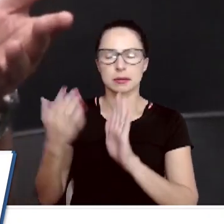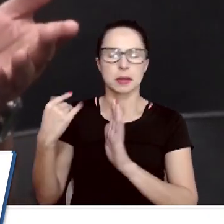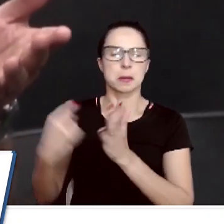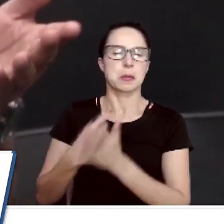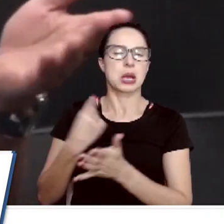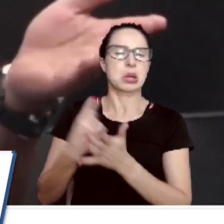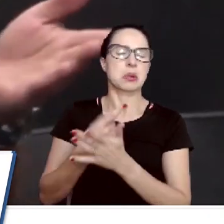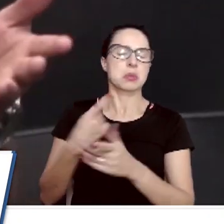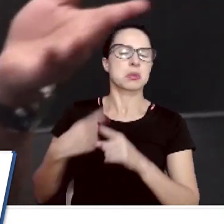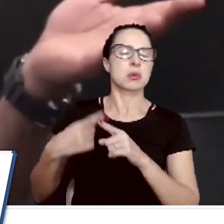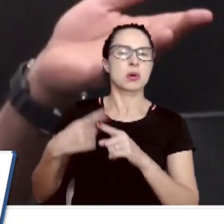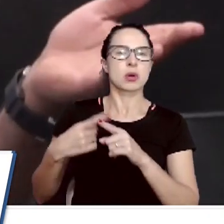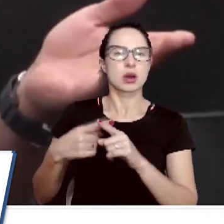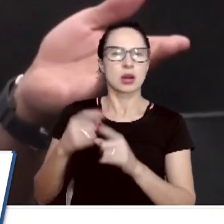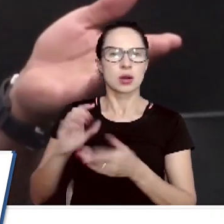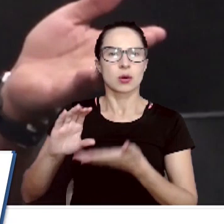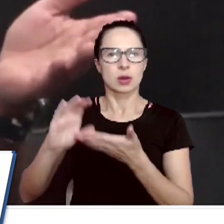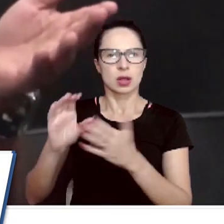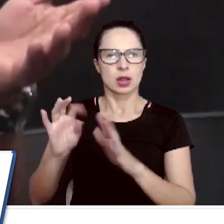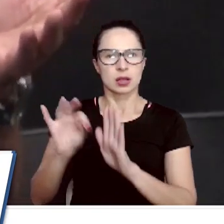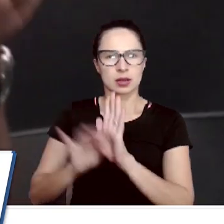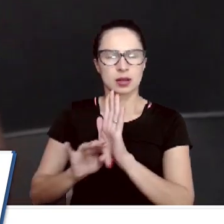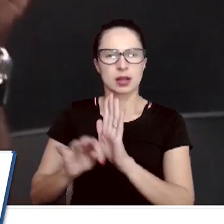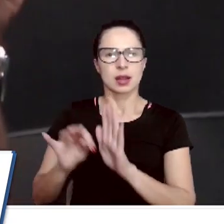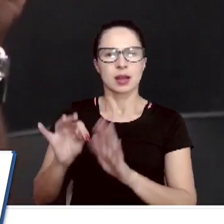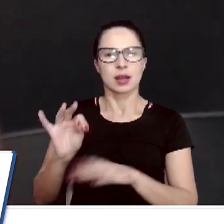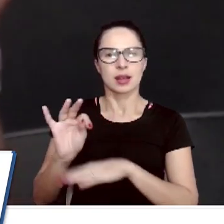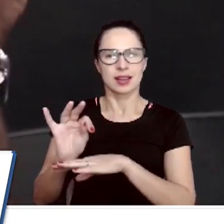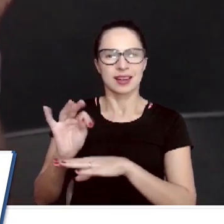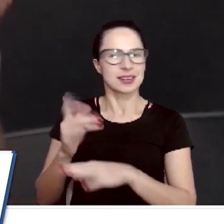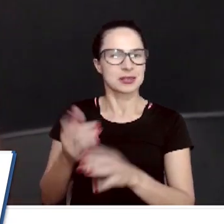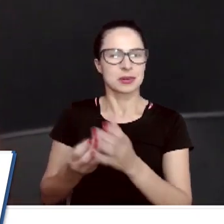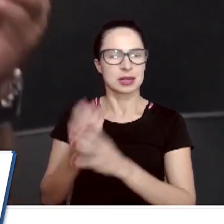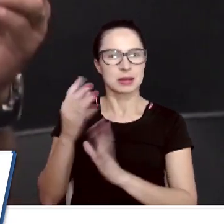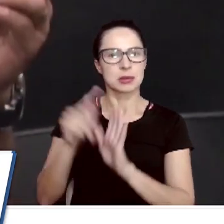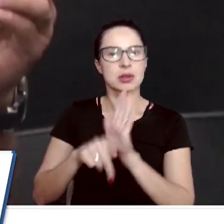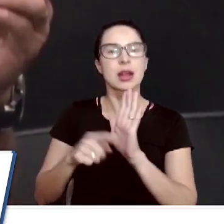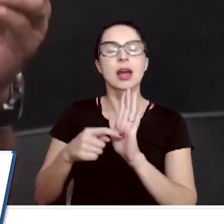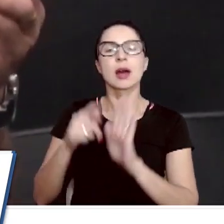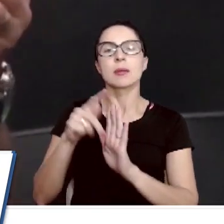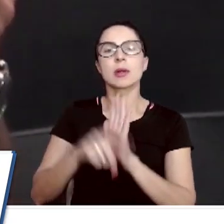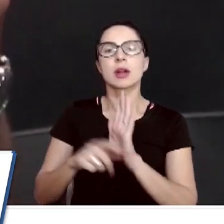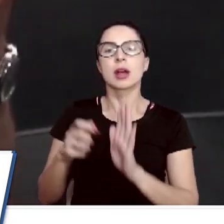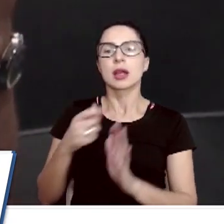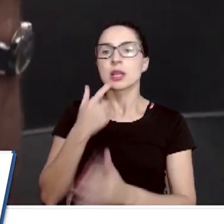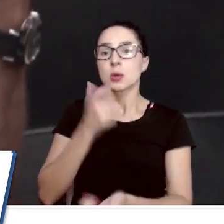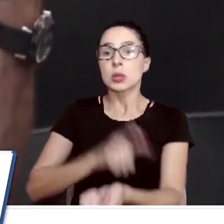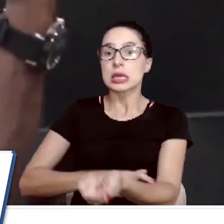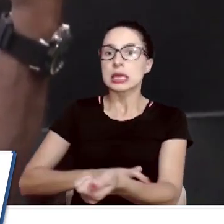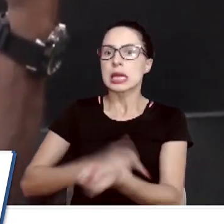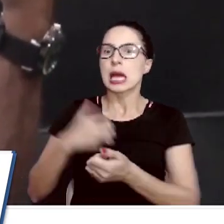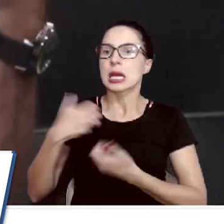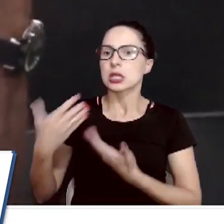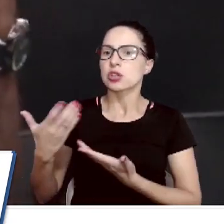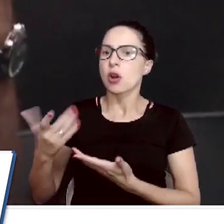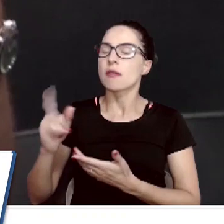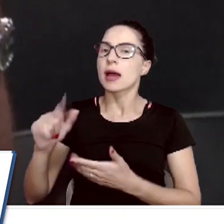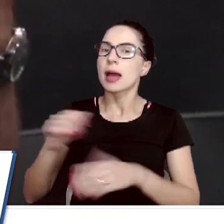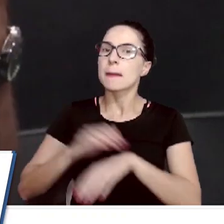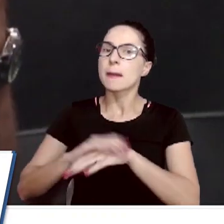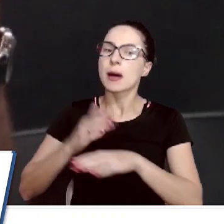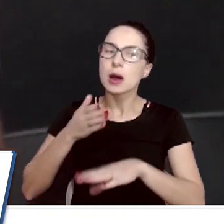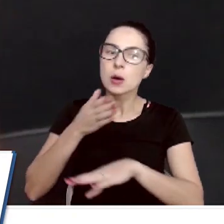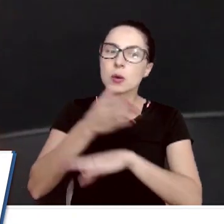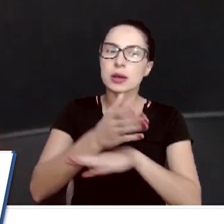porque conselheiro tutelar não cria projetos. Mas era um projeto chamado Sangue Jovem, que era para ir nas escolas incentivar